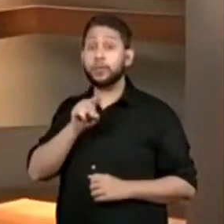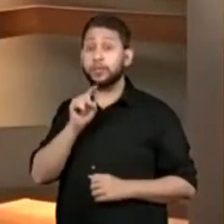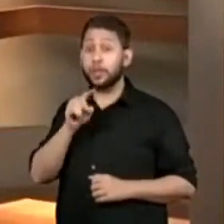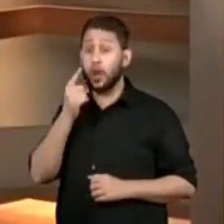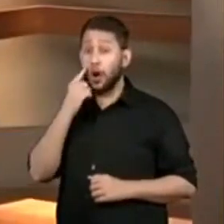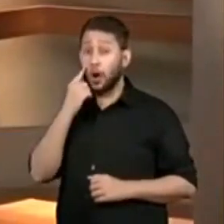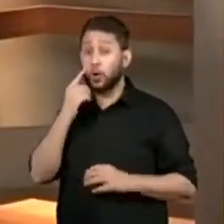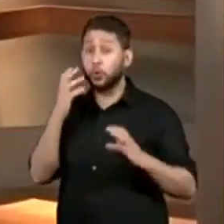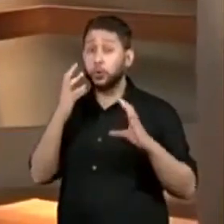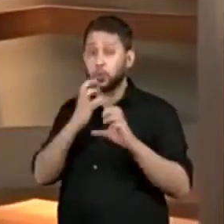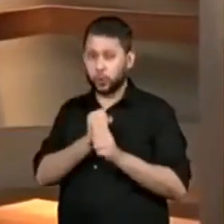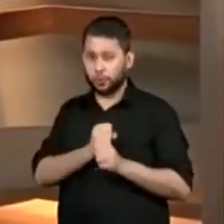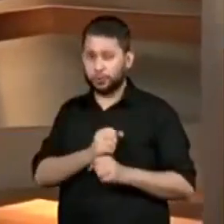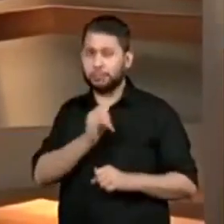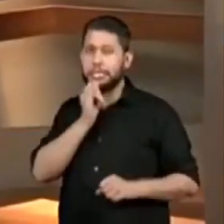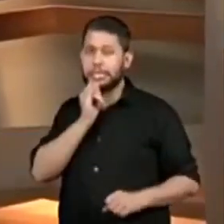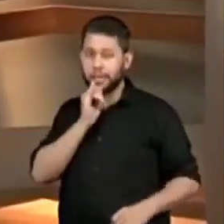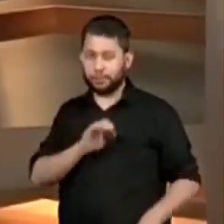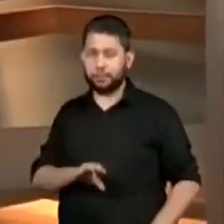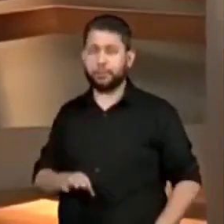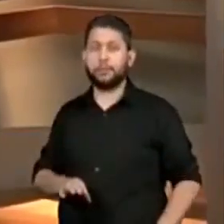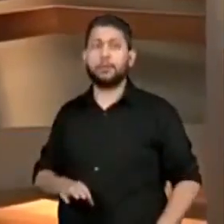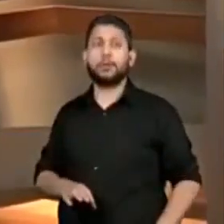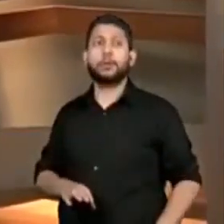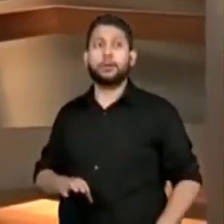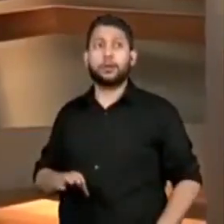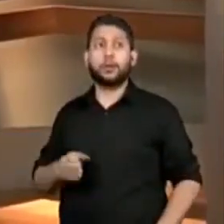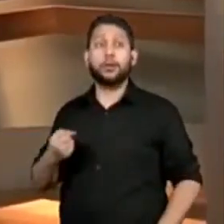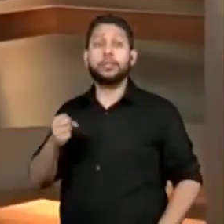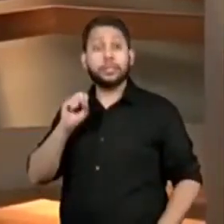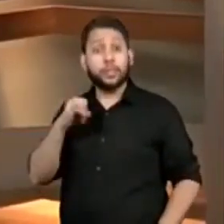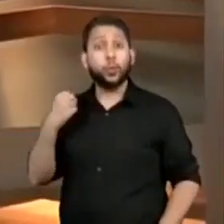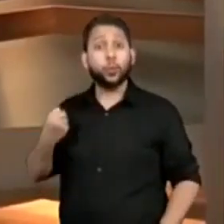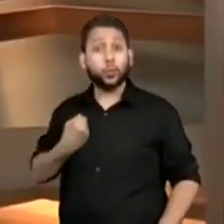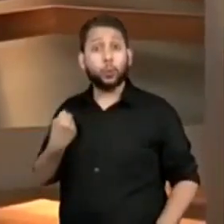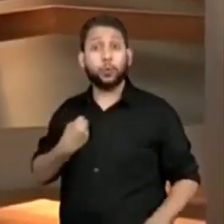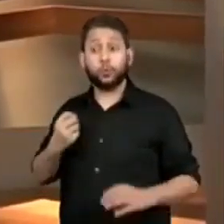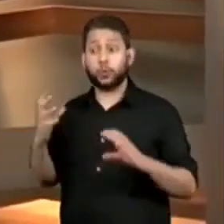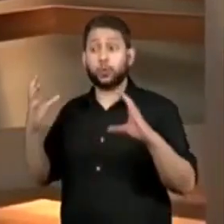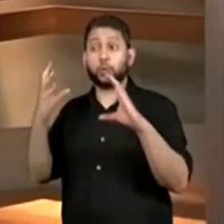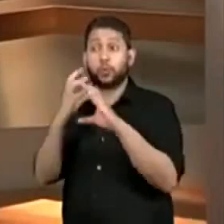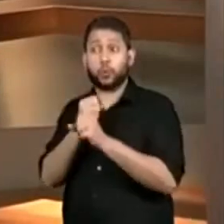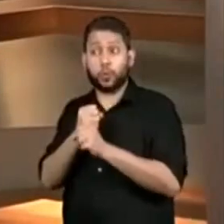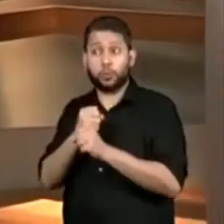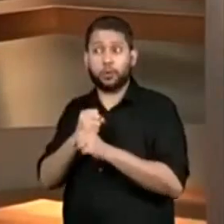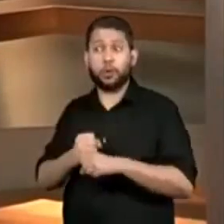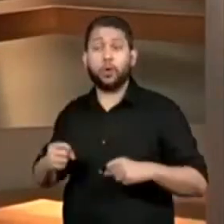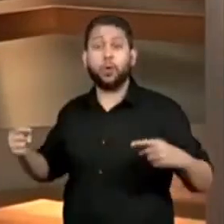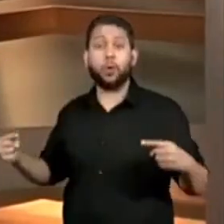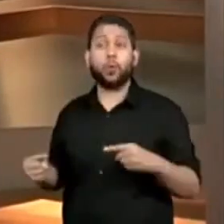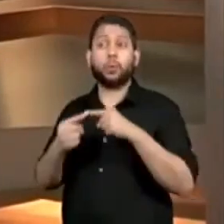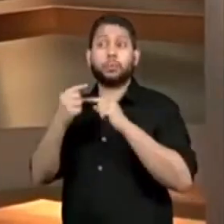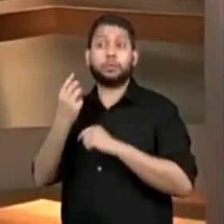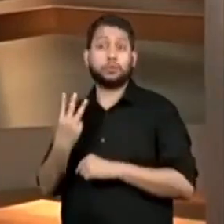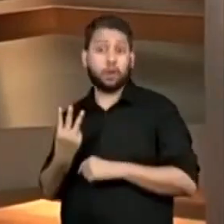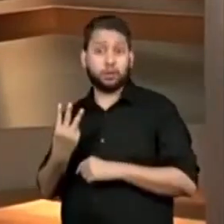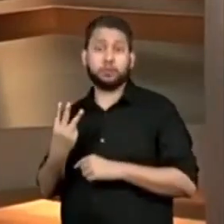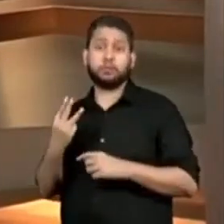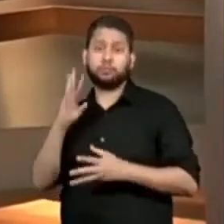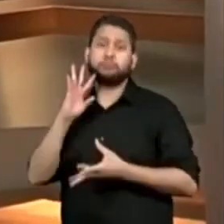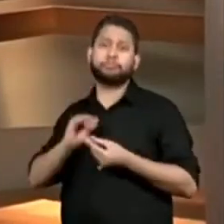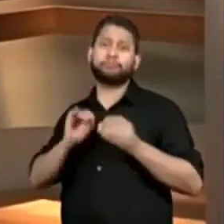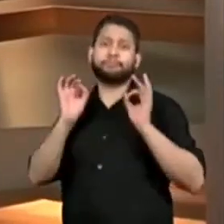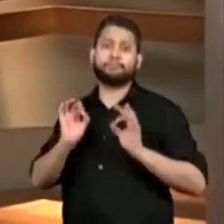Olha que fácil você somar os números e eles como se diz eles serem números que dá para dividir para três é